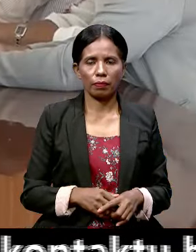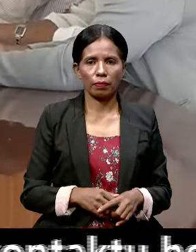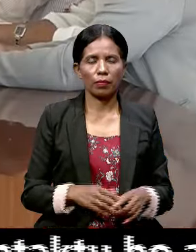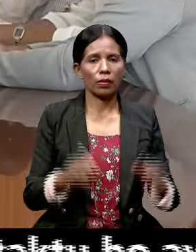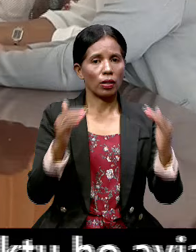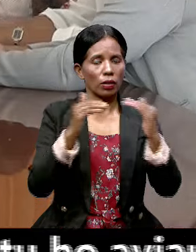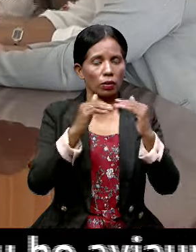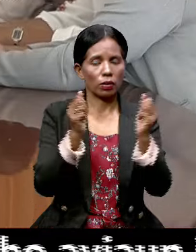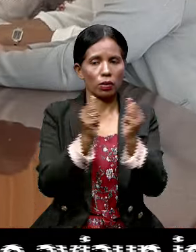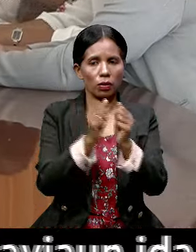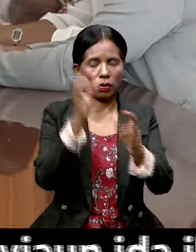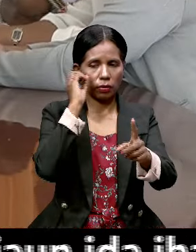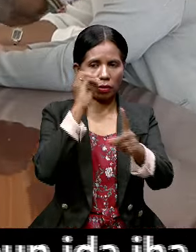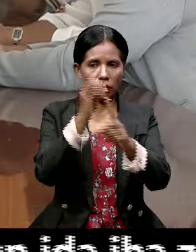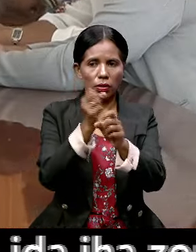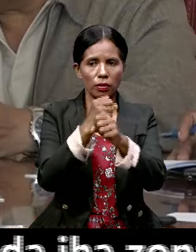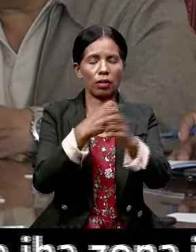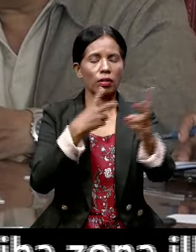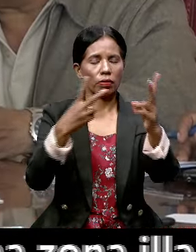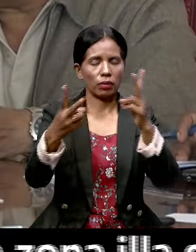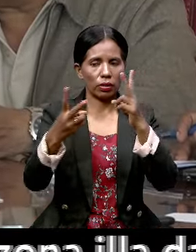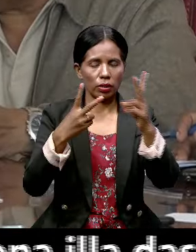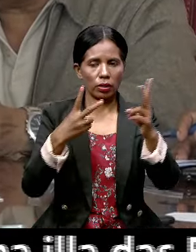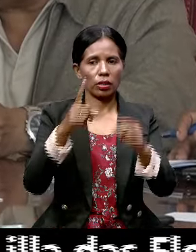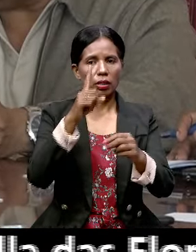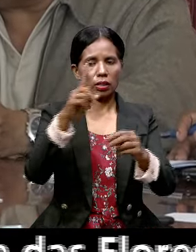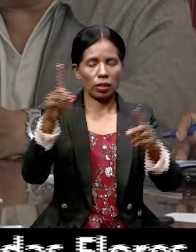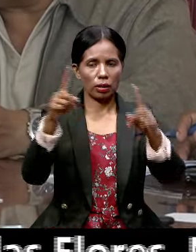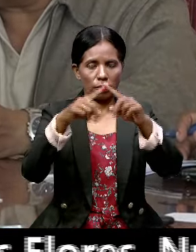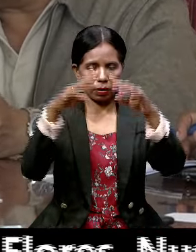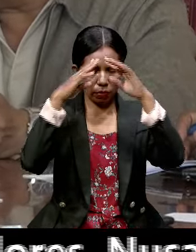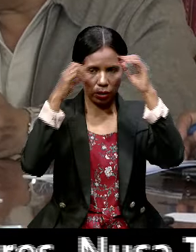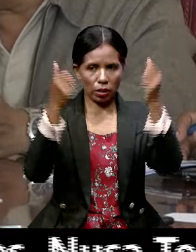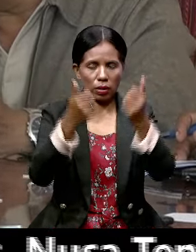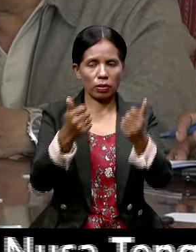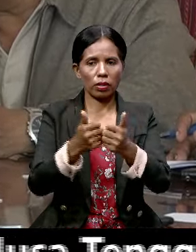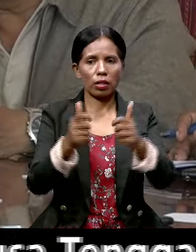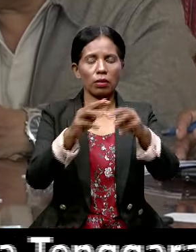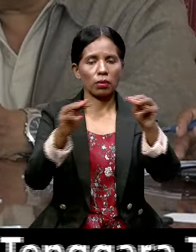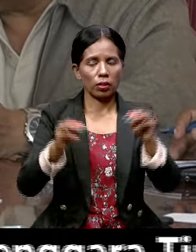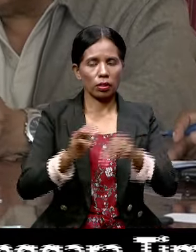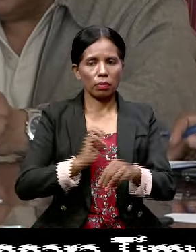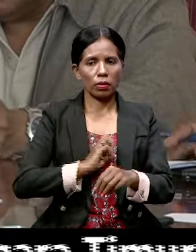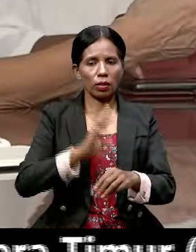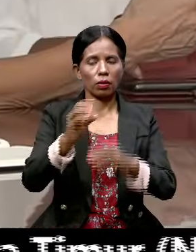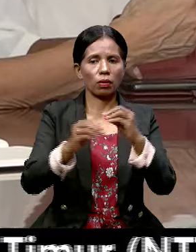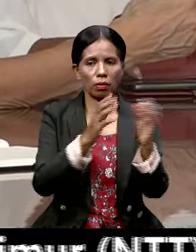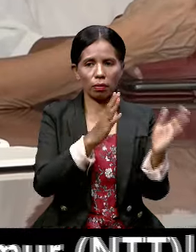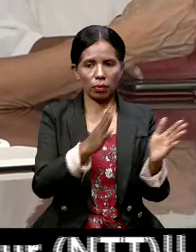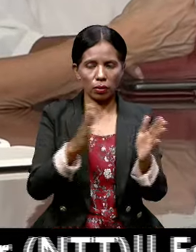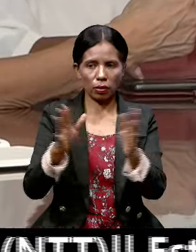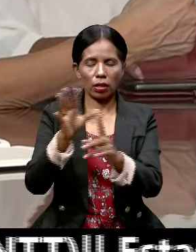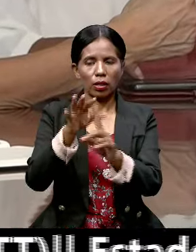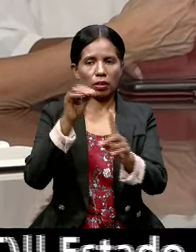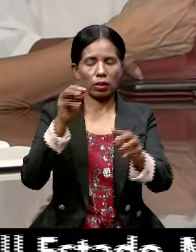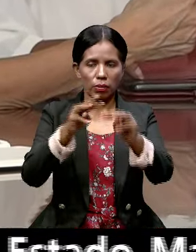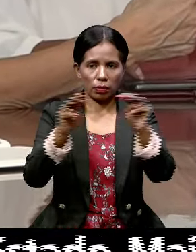Encontro neho objetivo ato hala visita cortesia ida ba Presidente Autoridade Municipio Hermera konaba preparação na eleição